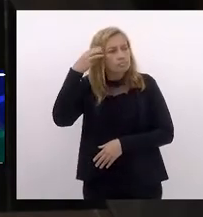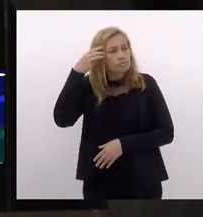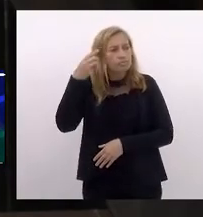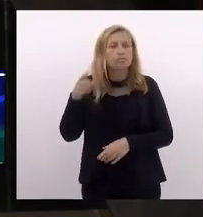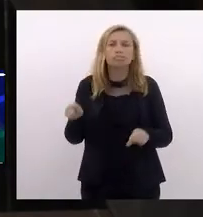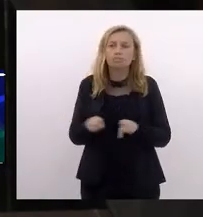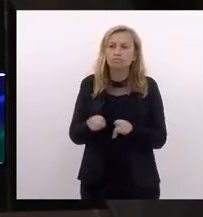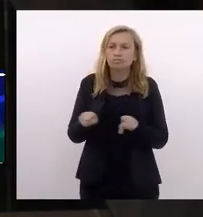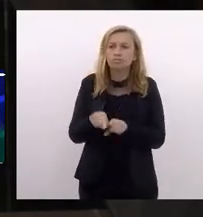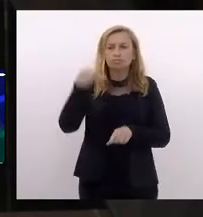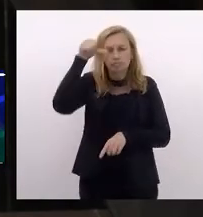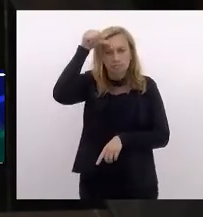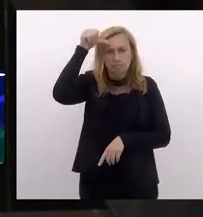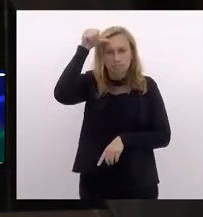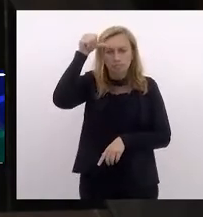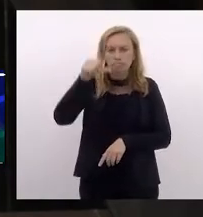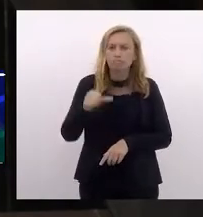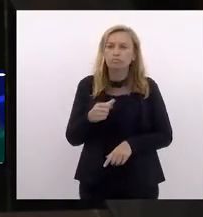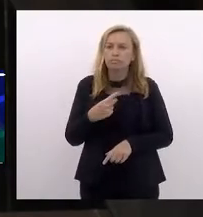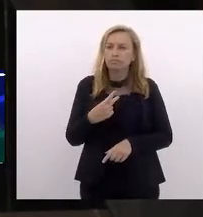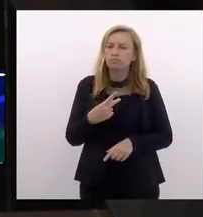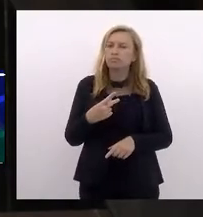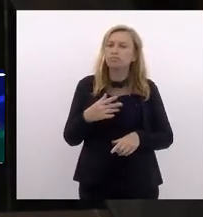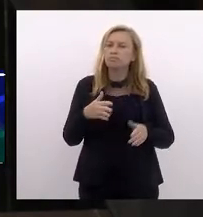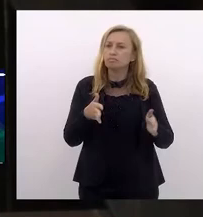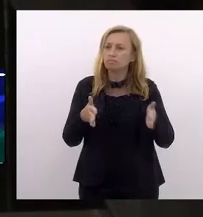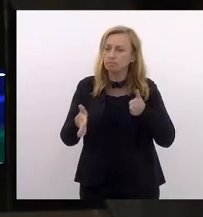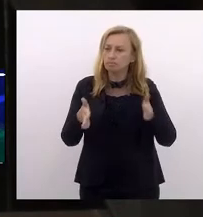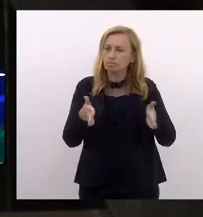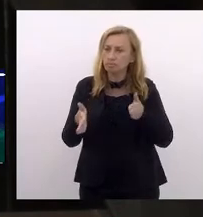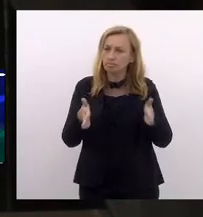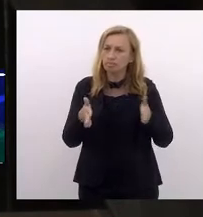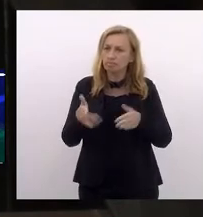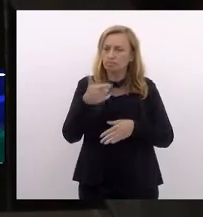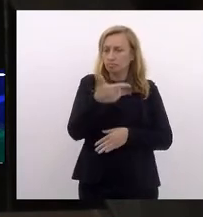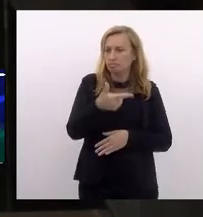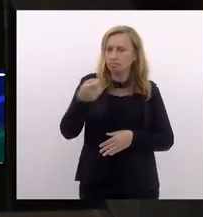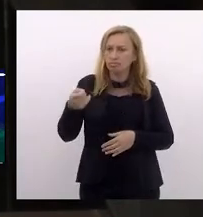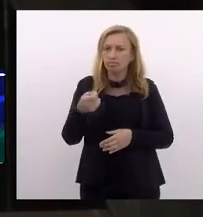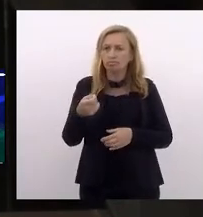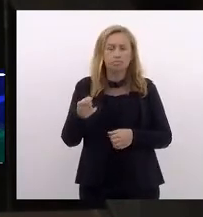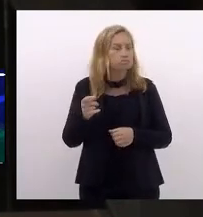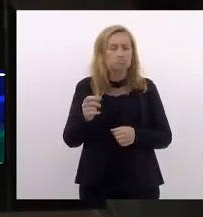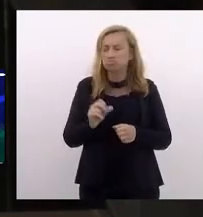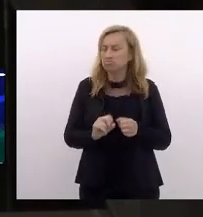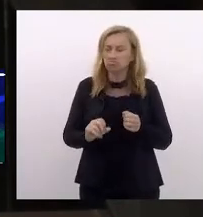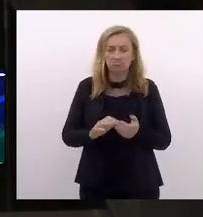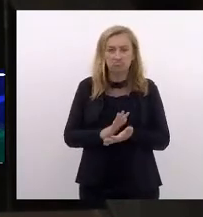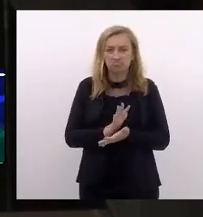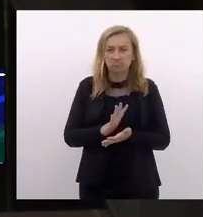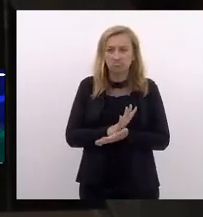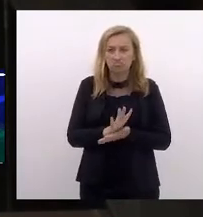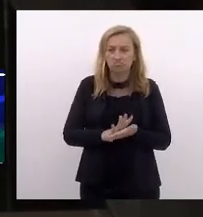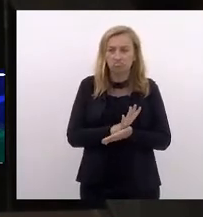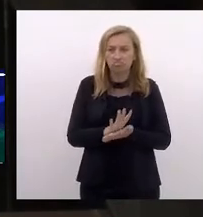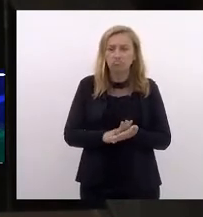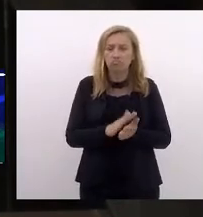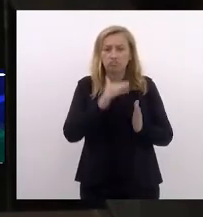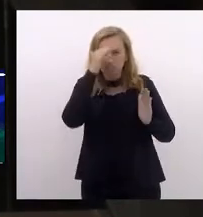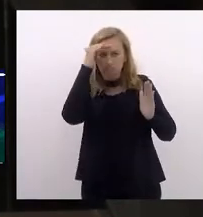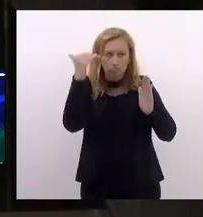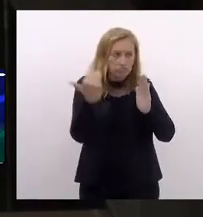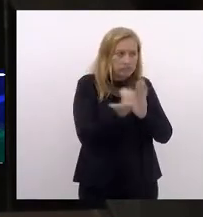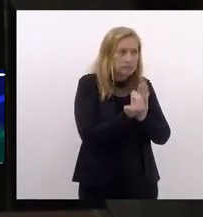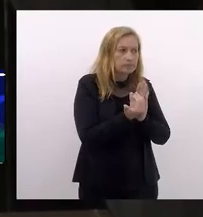é o governo Cláudio Castro no Exercício do e não executaram satisfatoriamente como determina a legislação em vigor